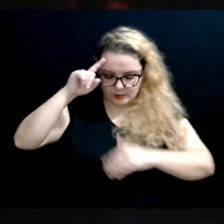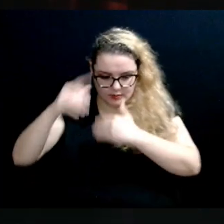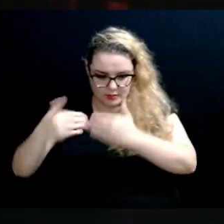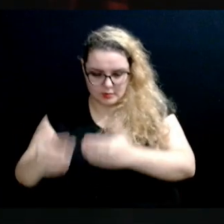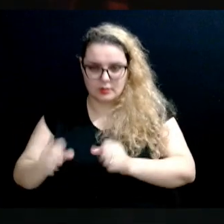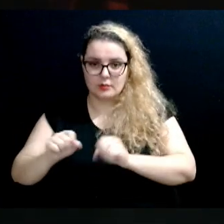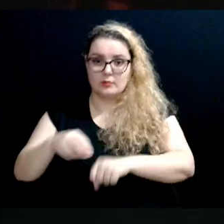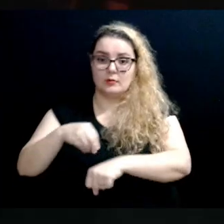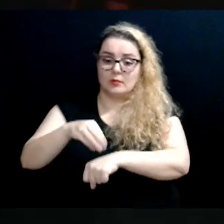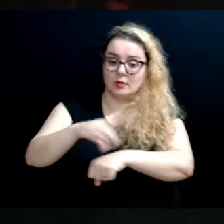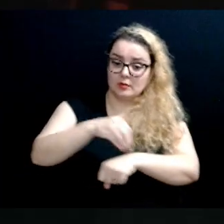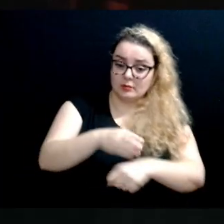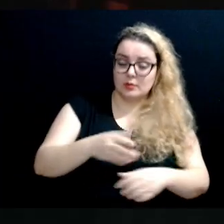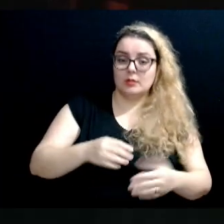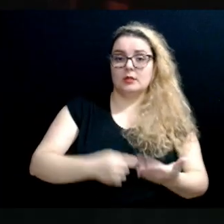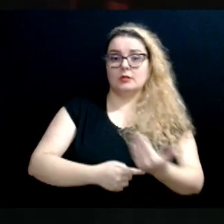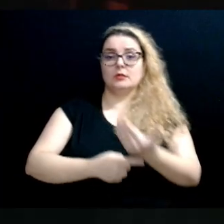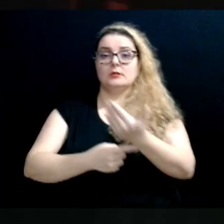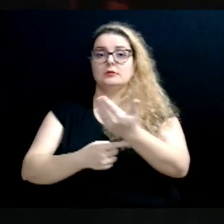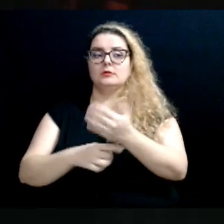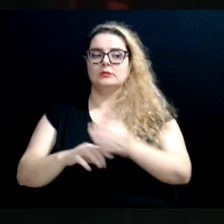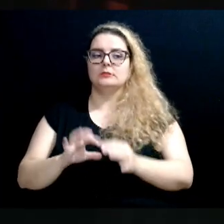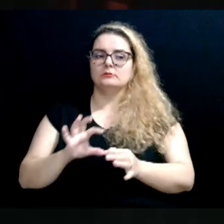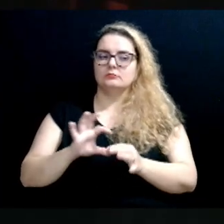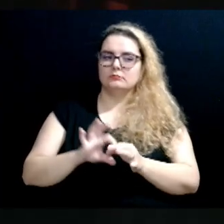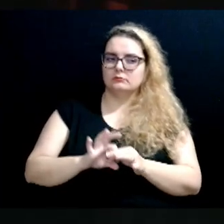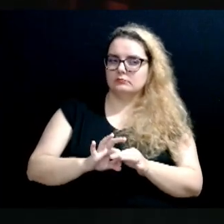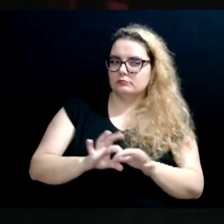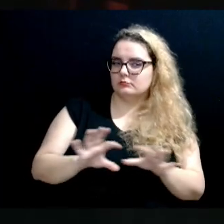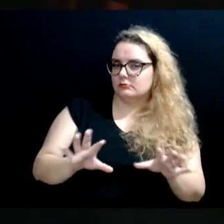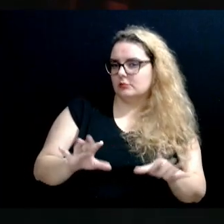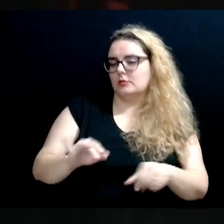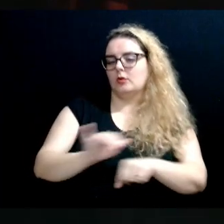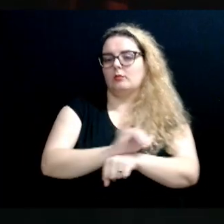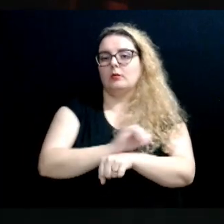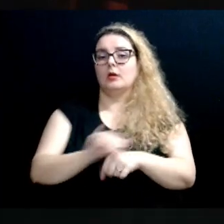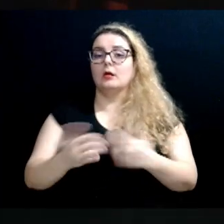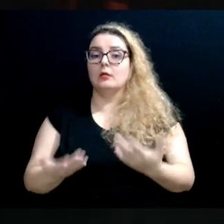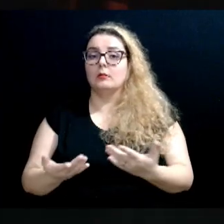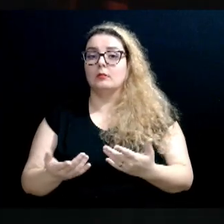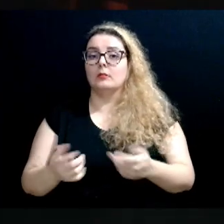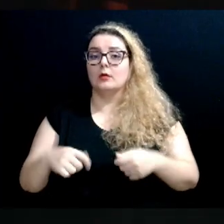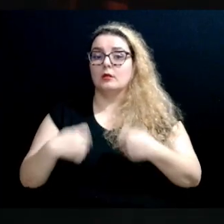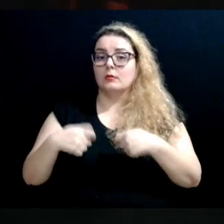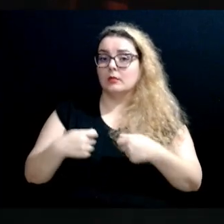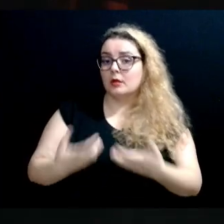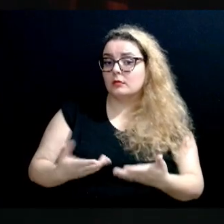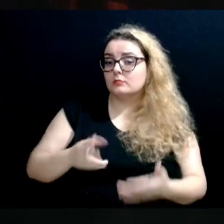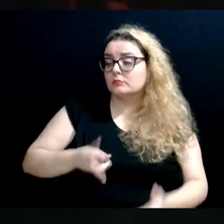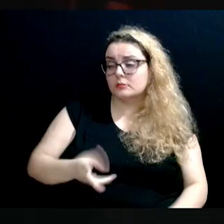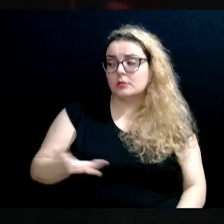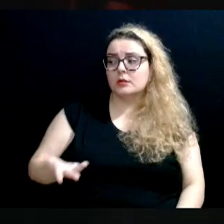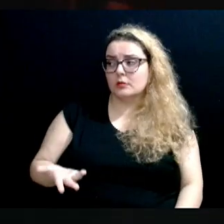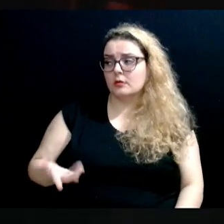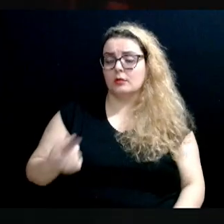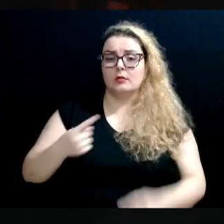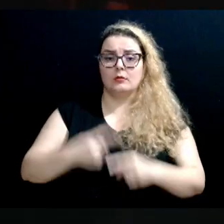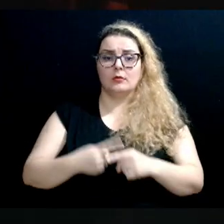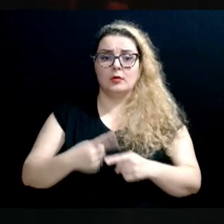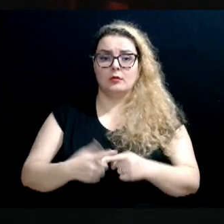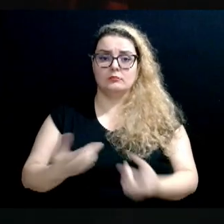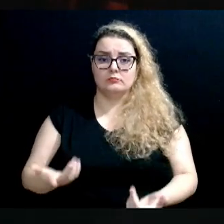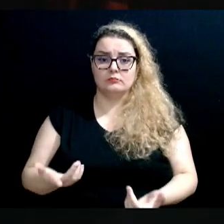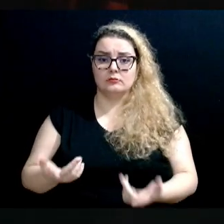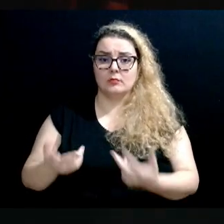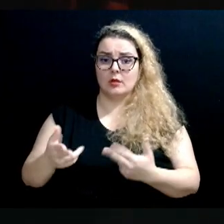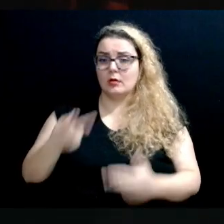essa tecnologia está deixando de ser uma ferramenta para se tornar uma necessidade constante, porque de repente é o que nós colocamos